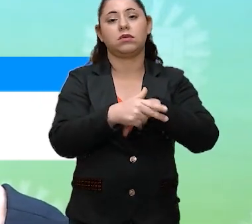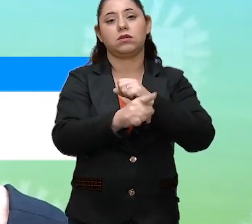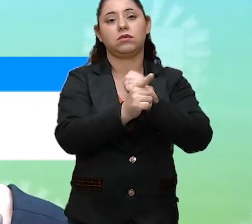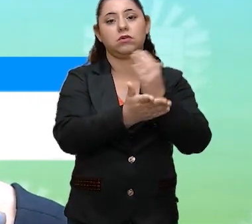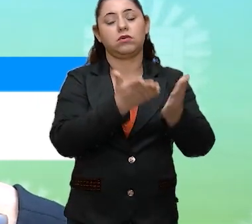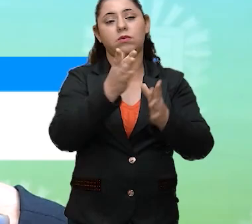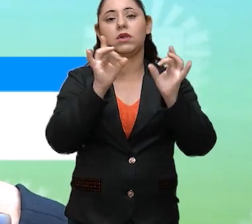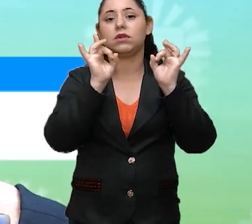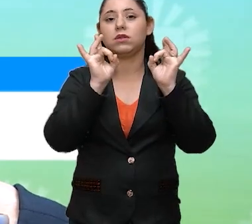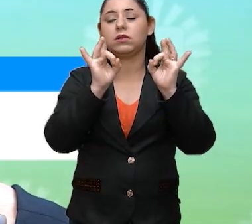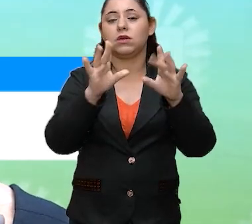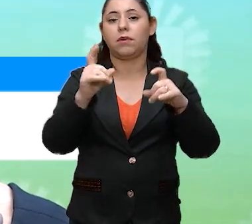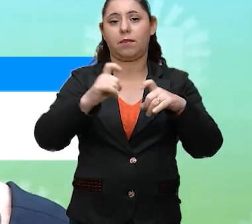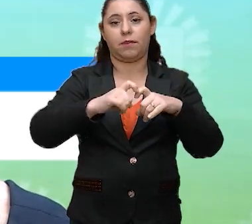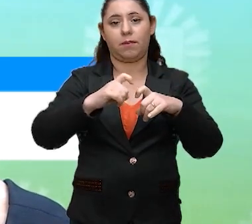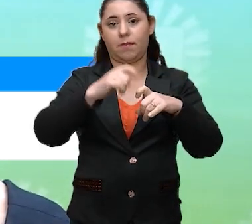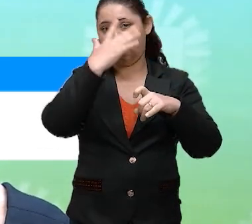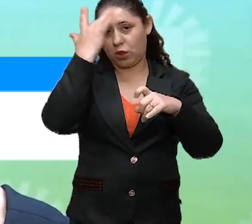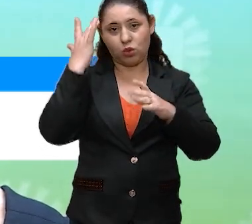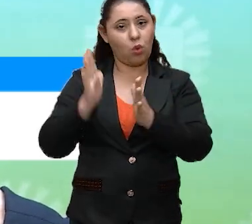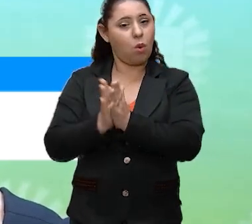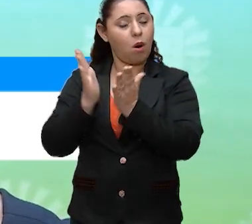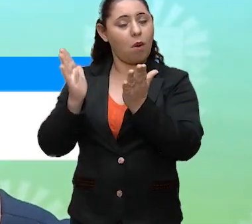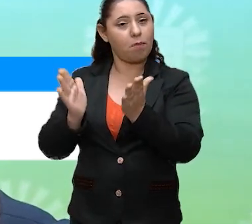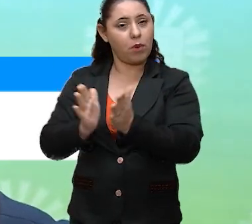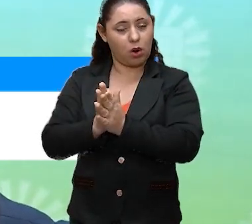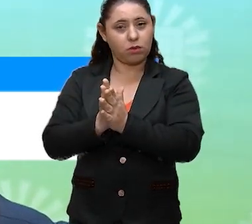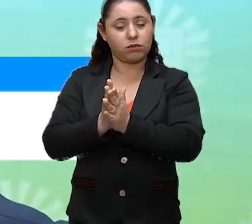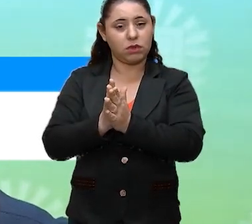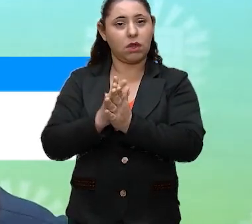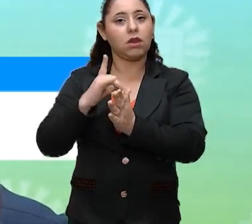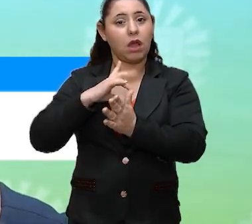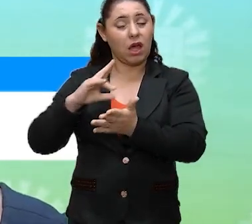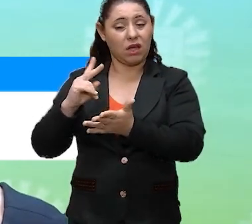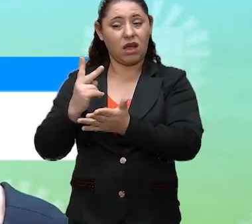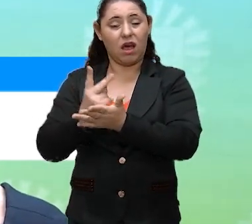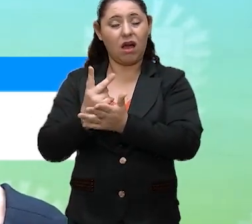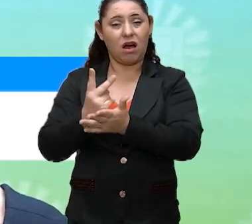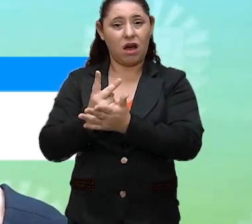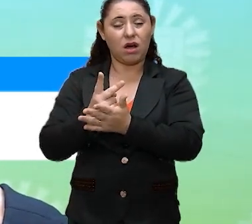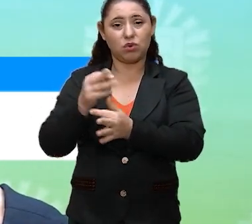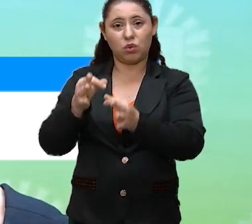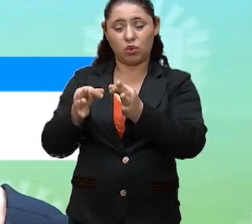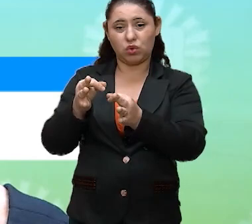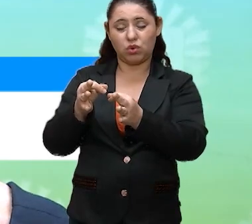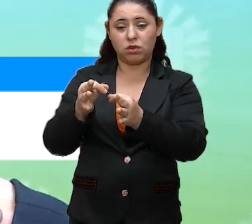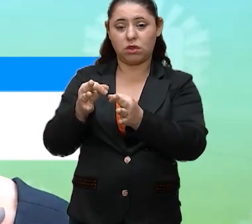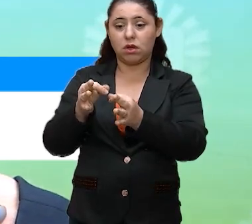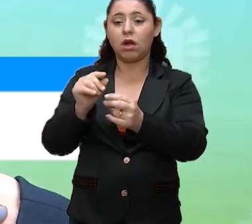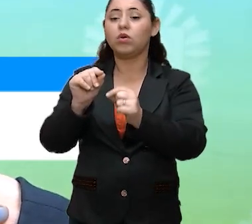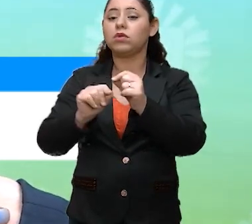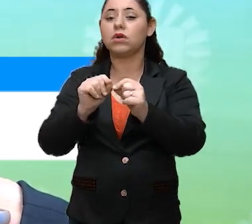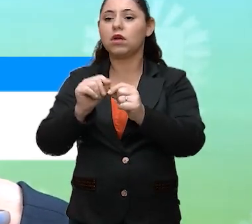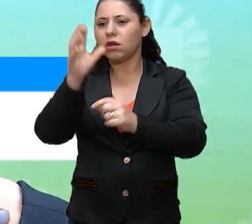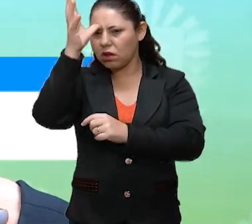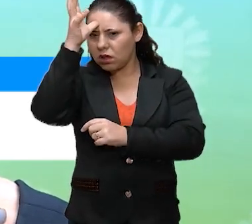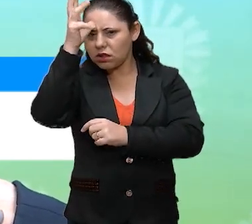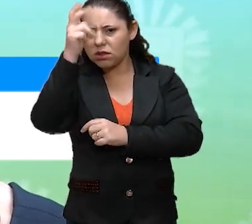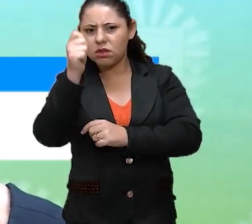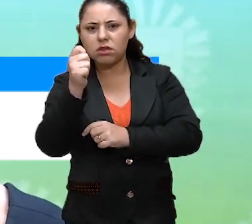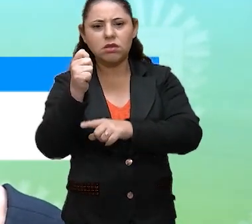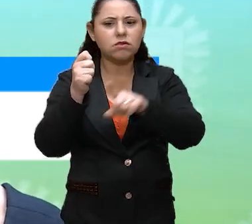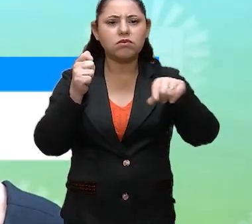e atendimento médico a pessoas hipossuficientes. Então, essas decisões estão cassando